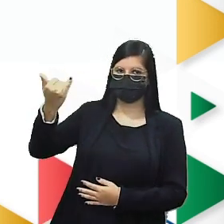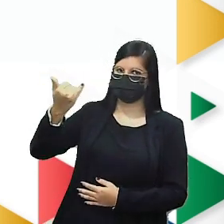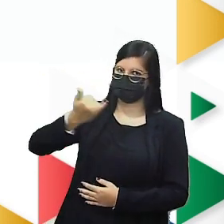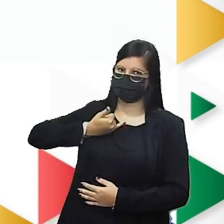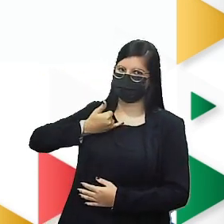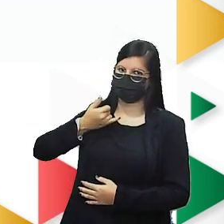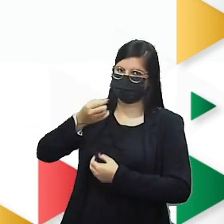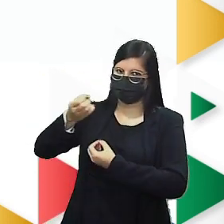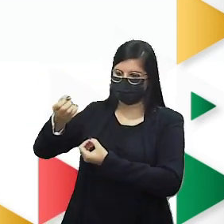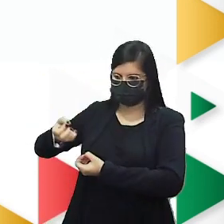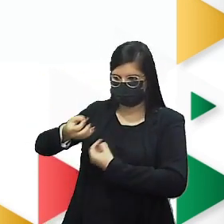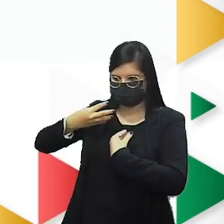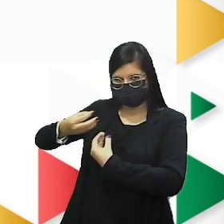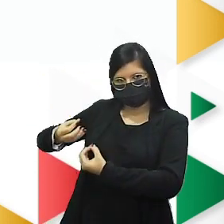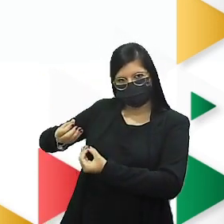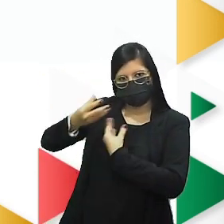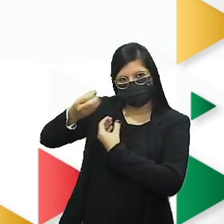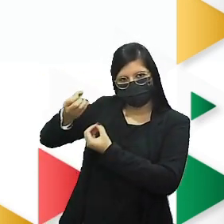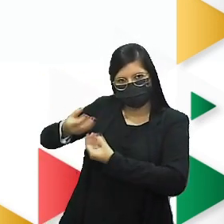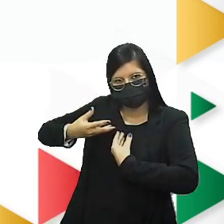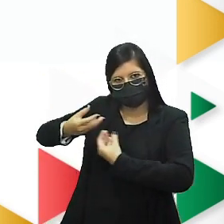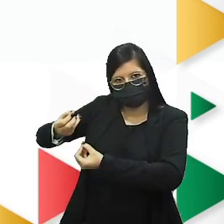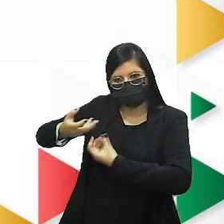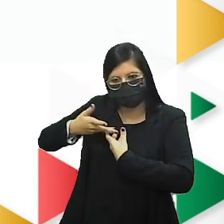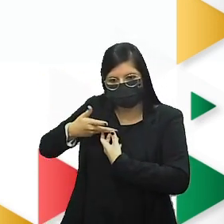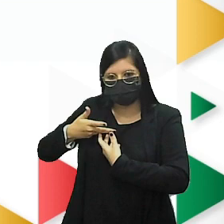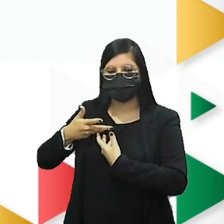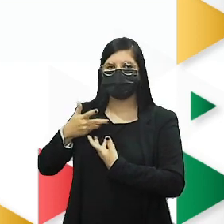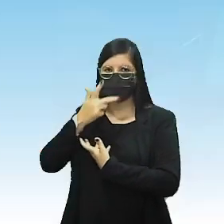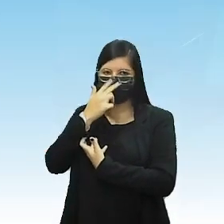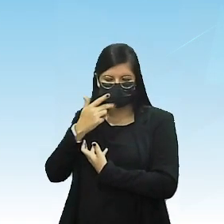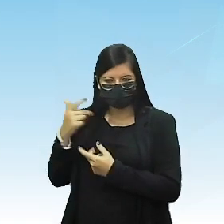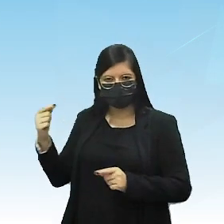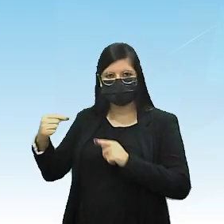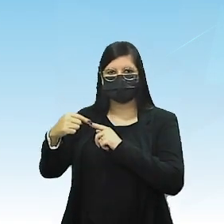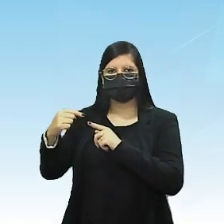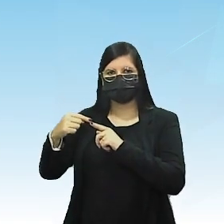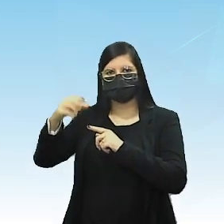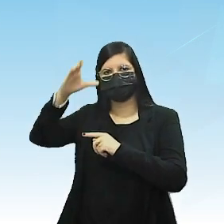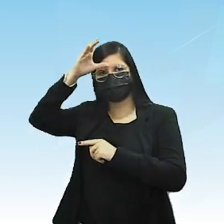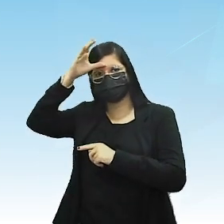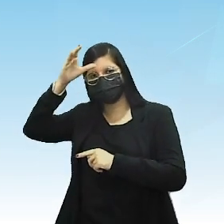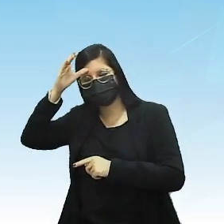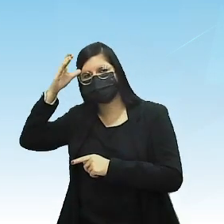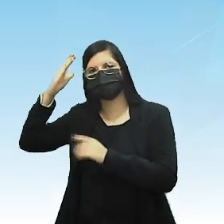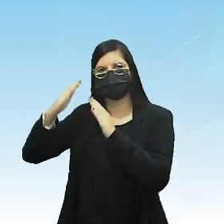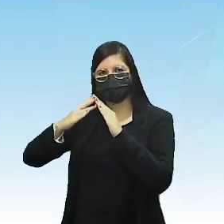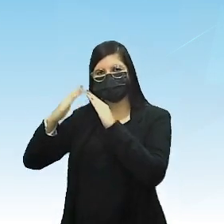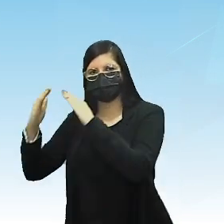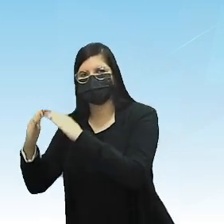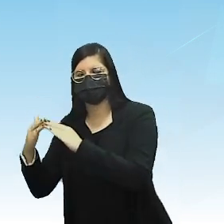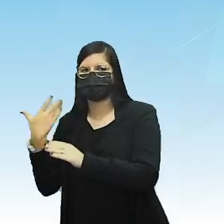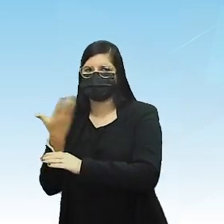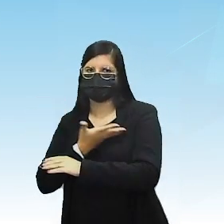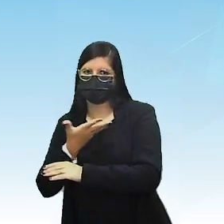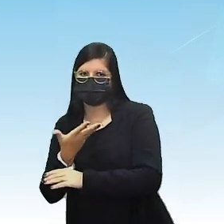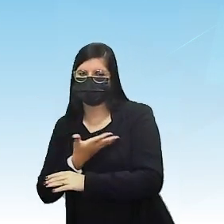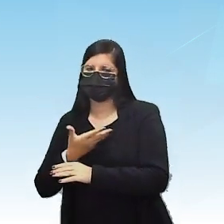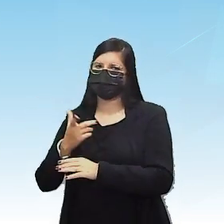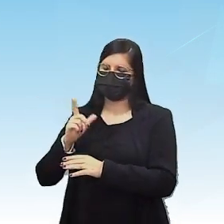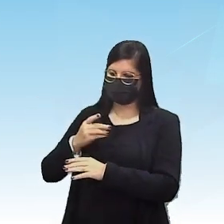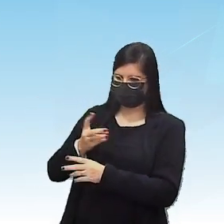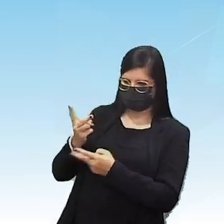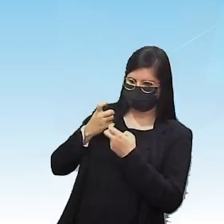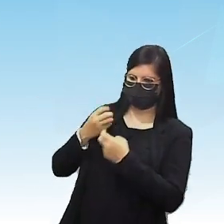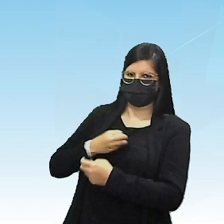conhecido e atesta a veracidade como se tivesse vivido a história. Como eu falei, a tia da vizinha, da minha melhor amiga, passou por isso, então é